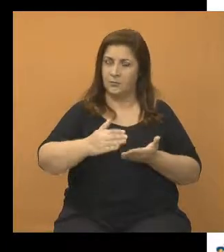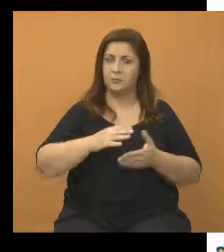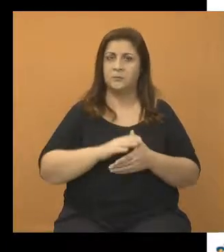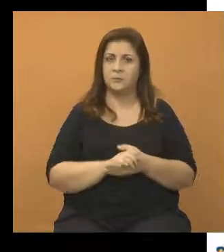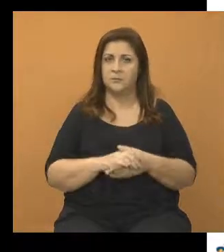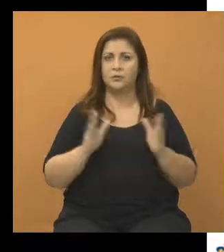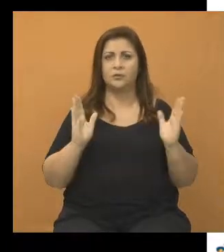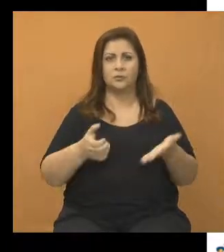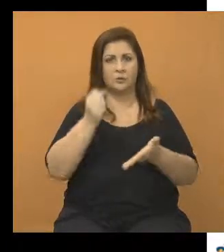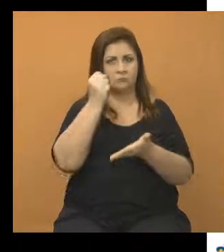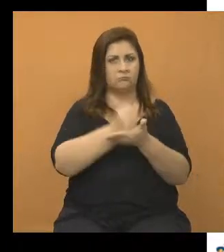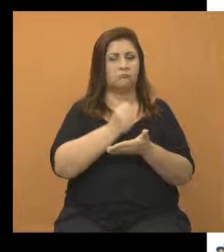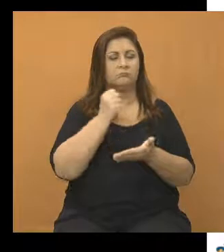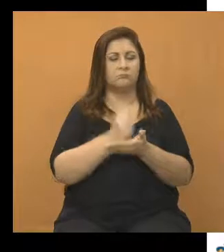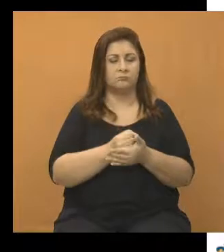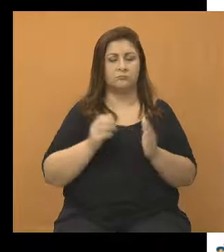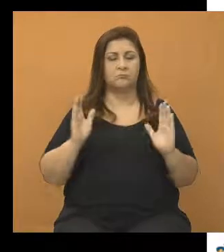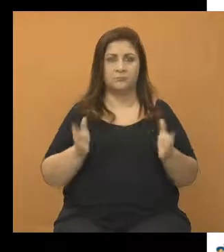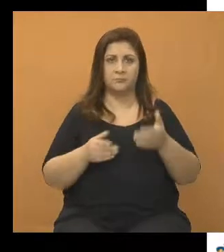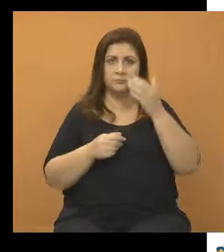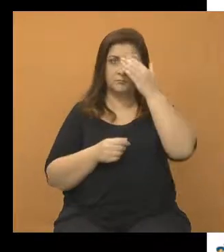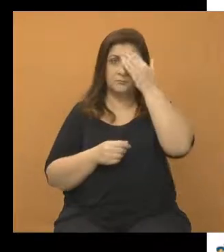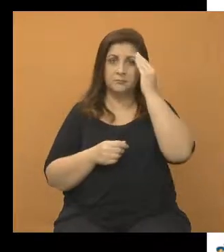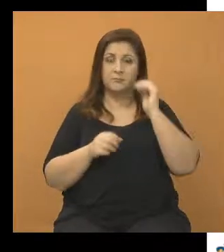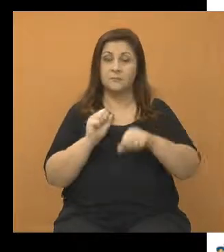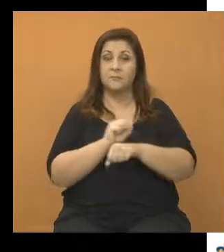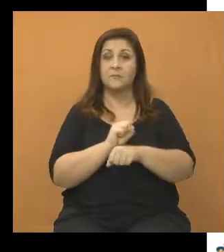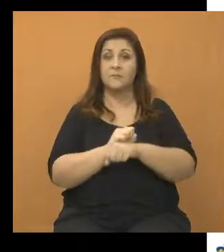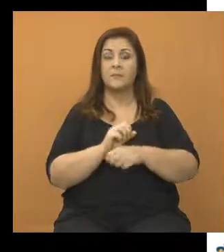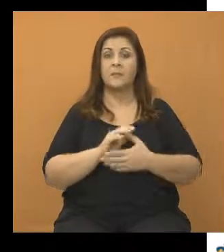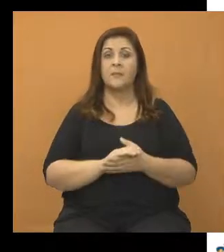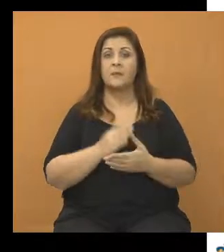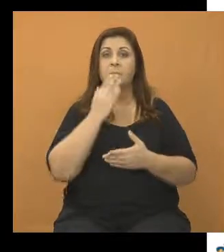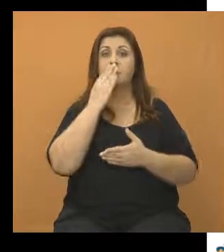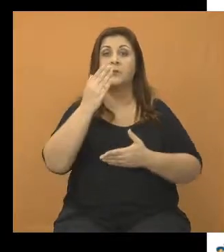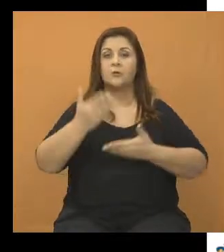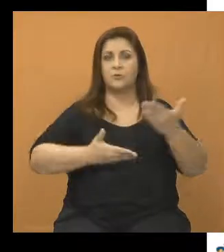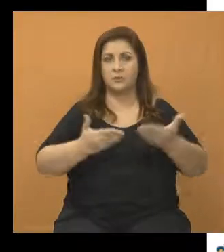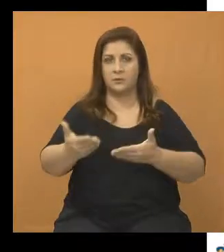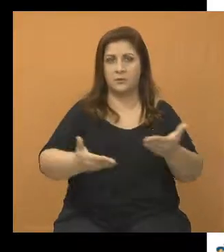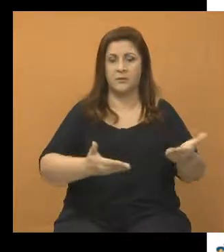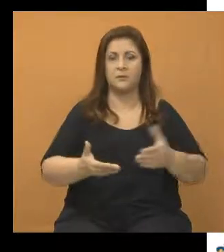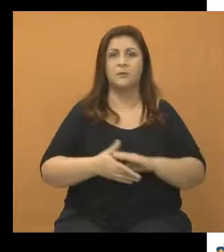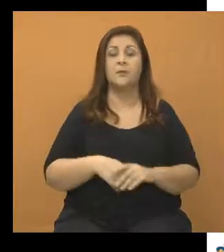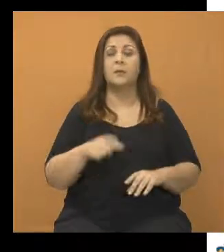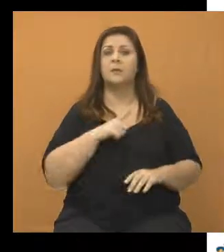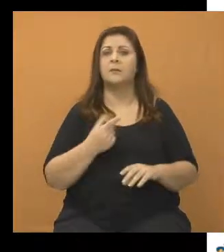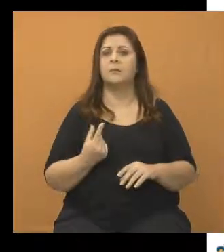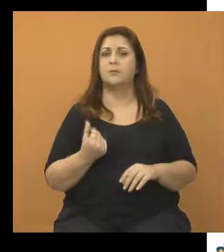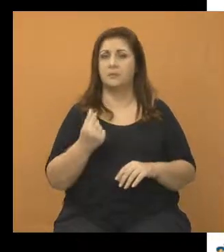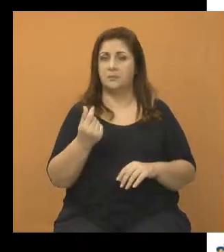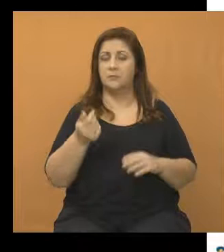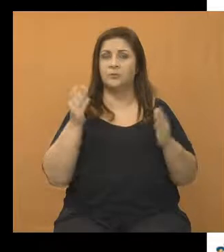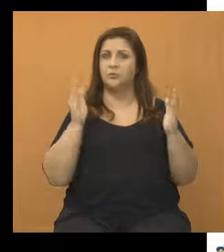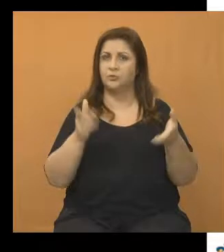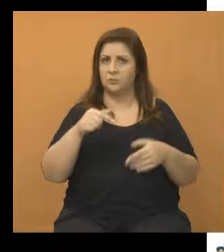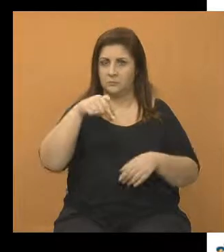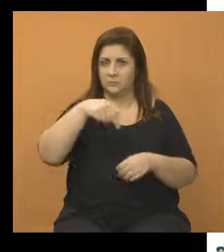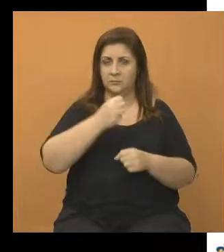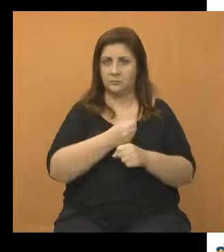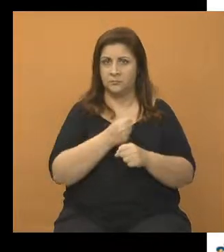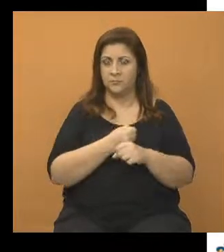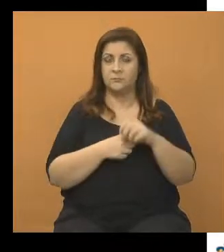foram protocoladas há algum tempo já, e estamos esperando essa licença para retomar as obras. Existem recursos orçamentários para esse ano